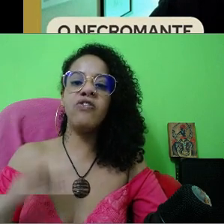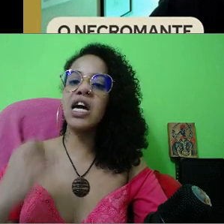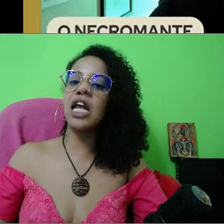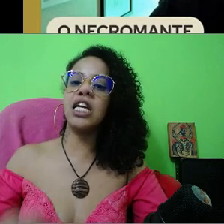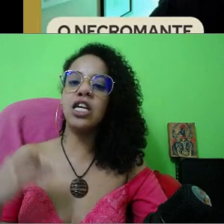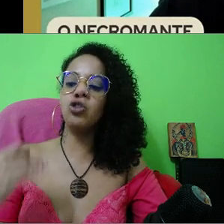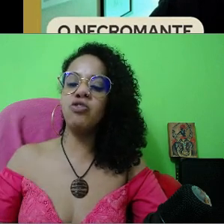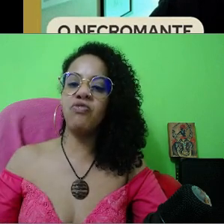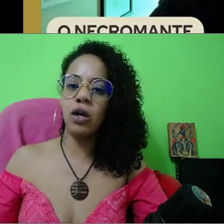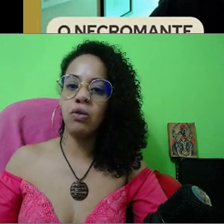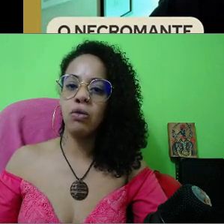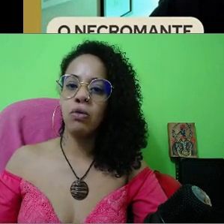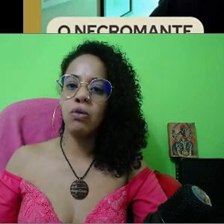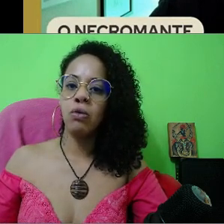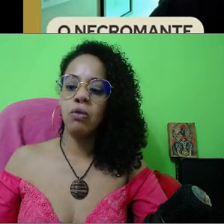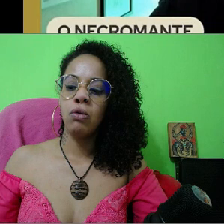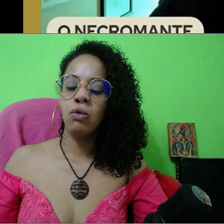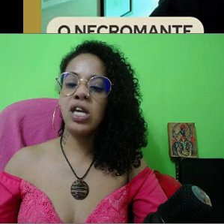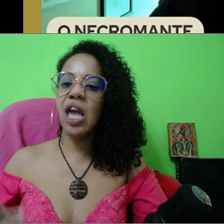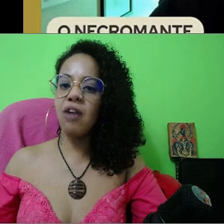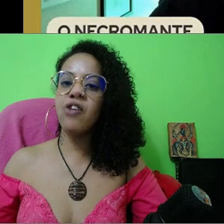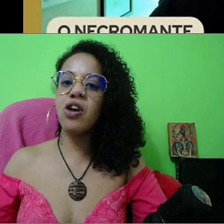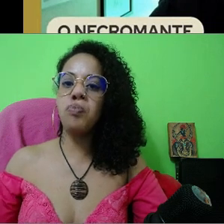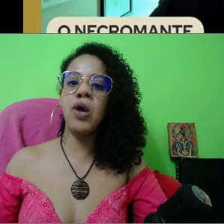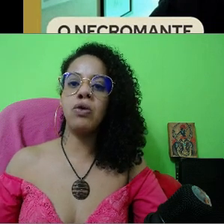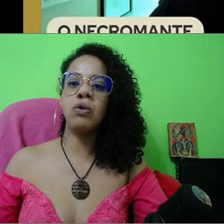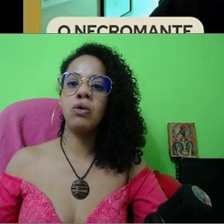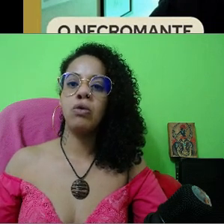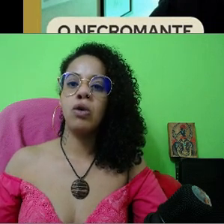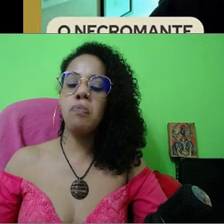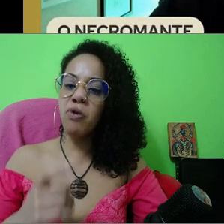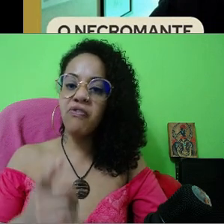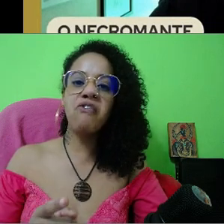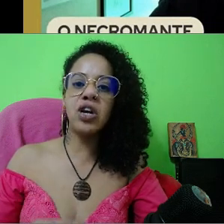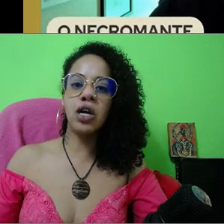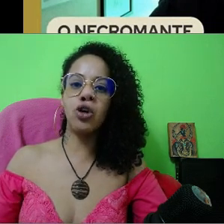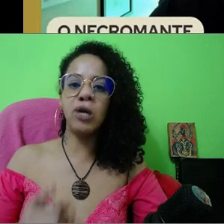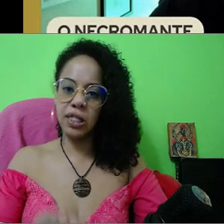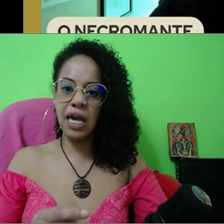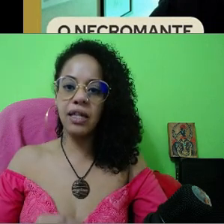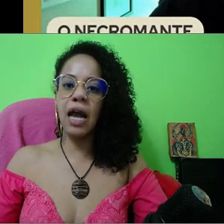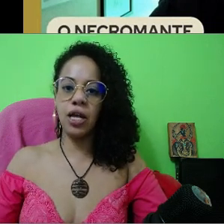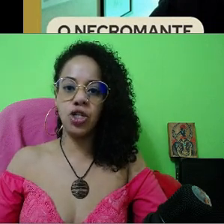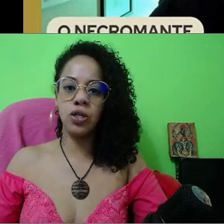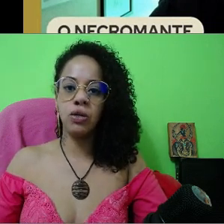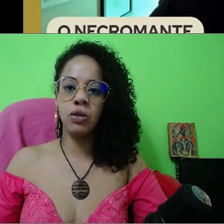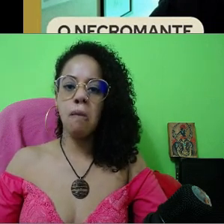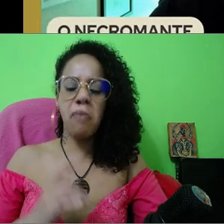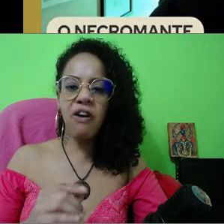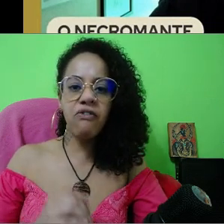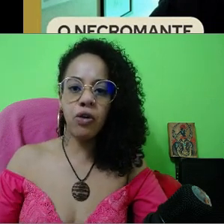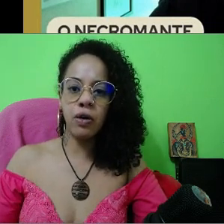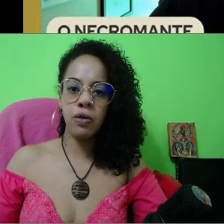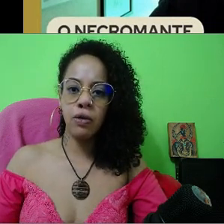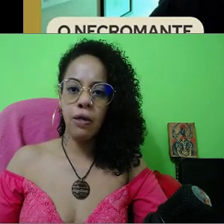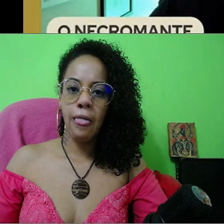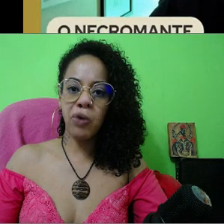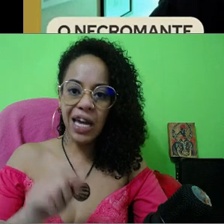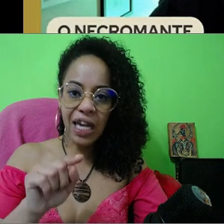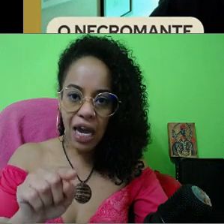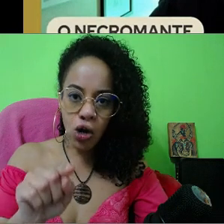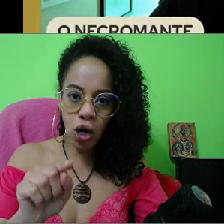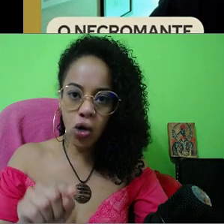o ovo e a galinha de onde vem e quem veio primeiro e por favor reclamante se retrate por favor